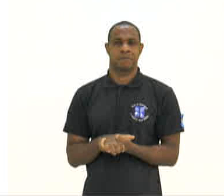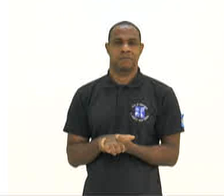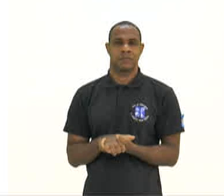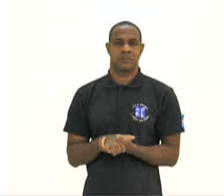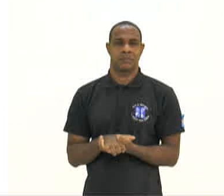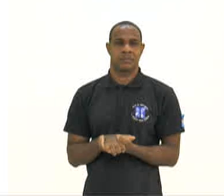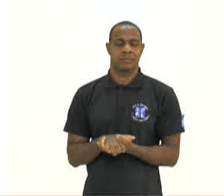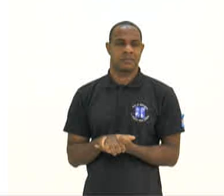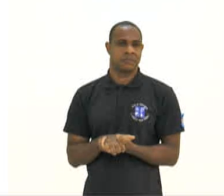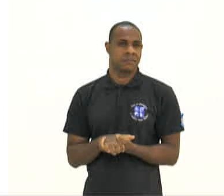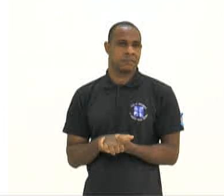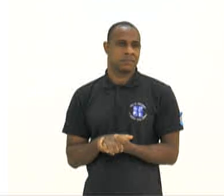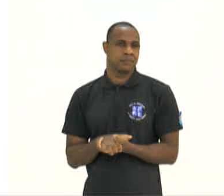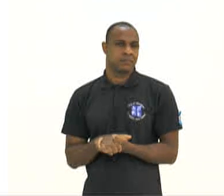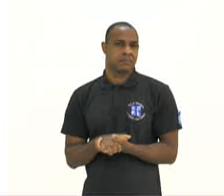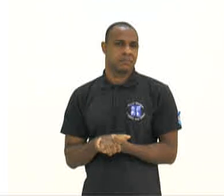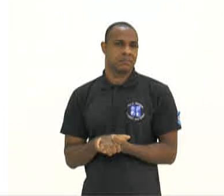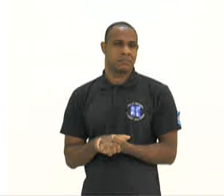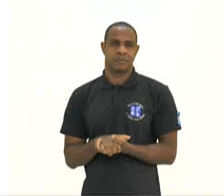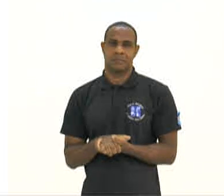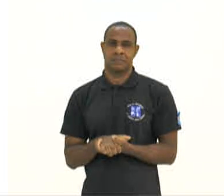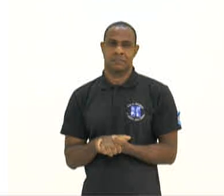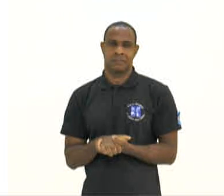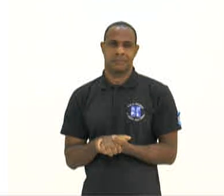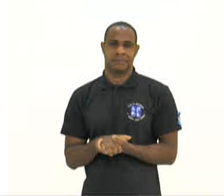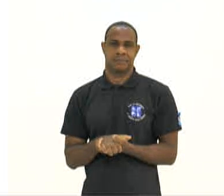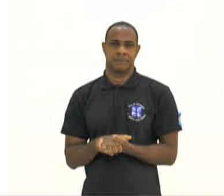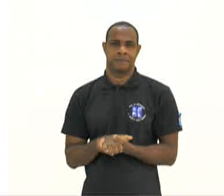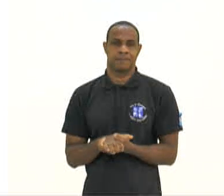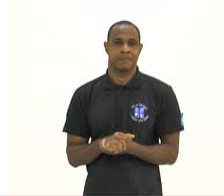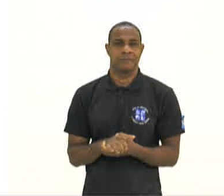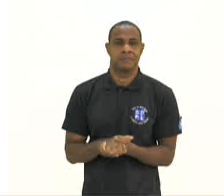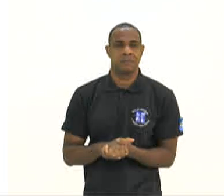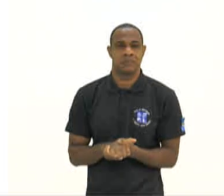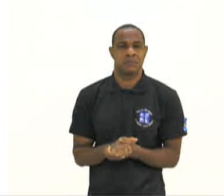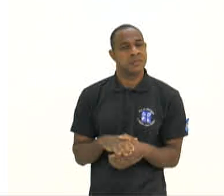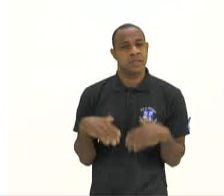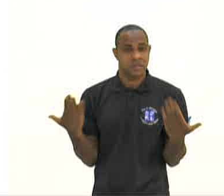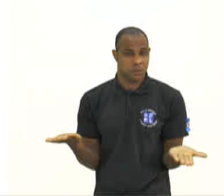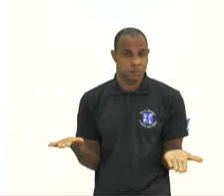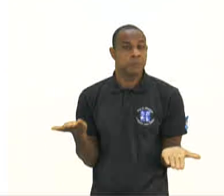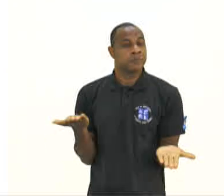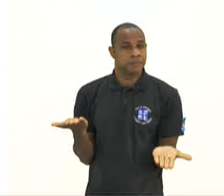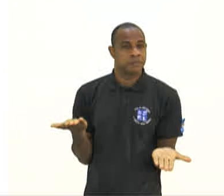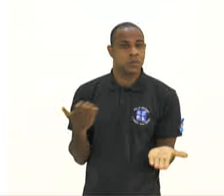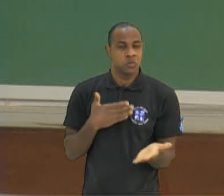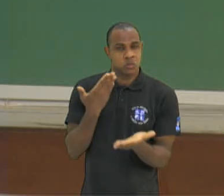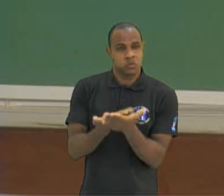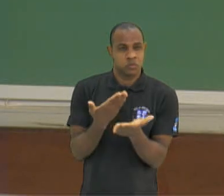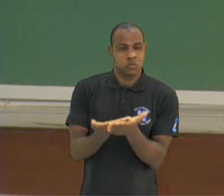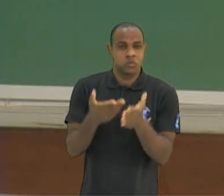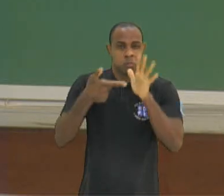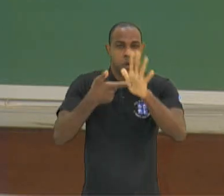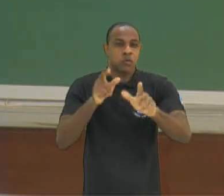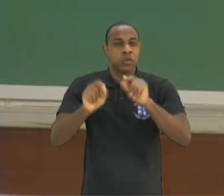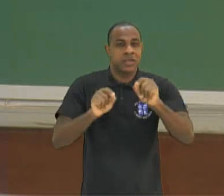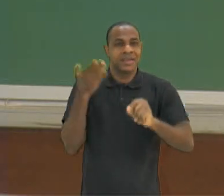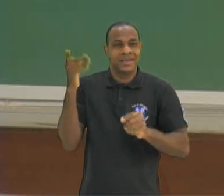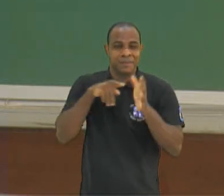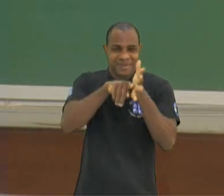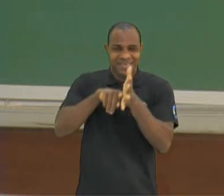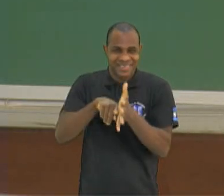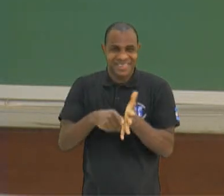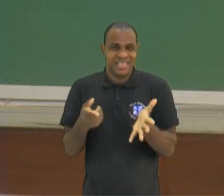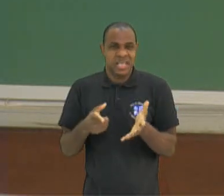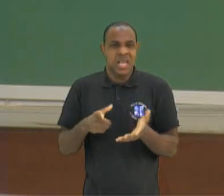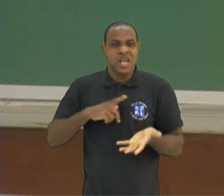while playing games don't get enough exercise. Então vejam que os estudos aqui mostram que determinados